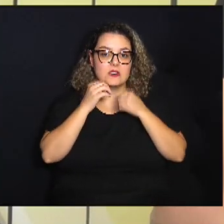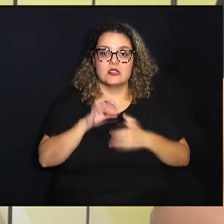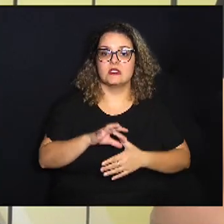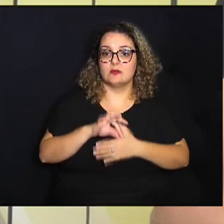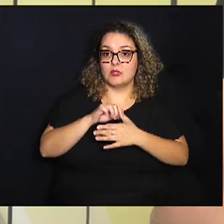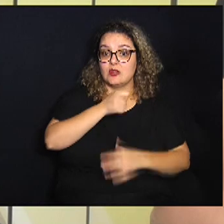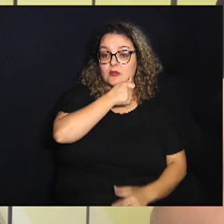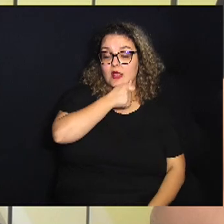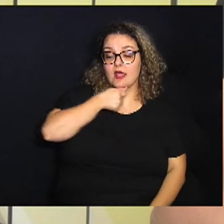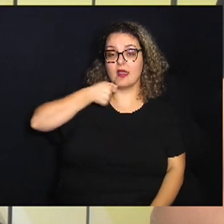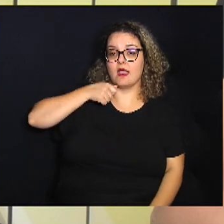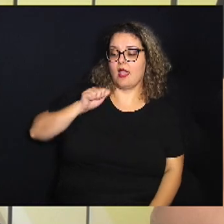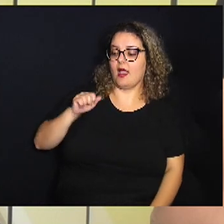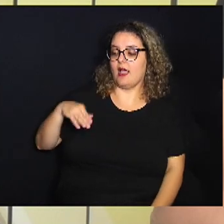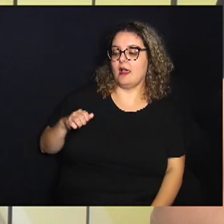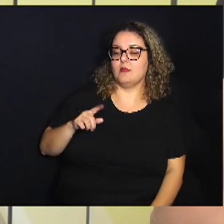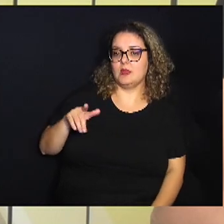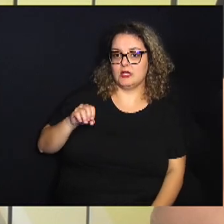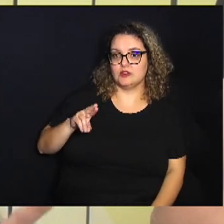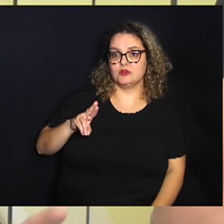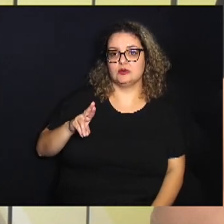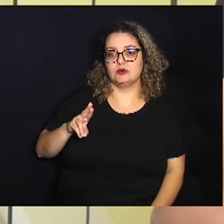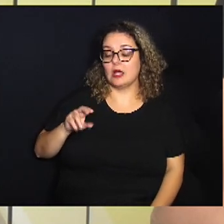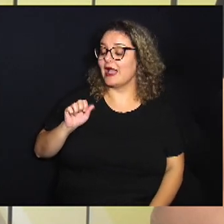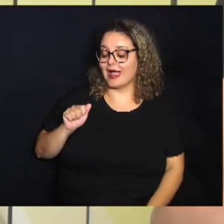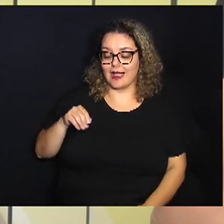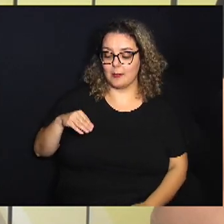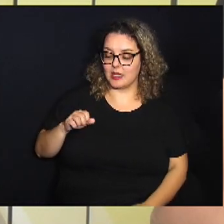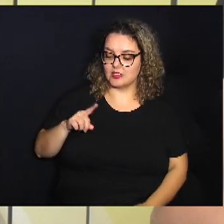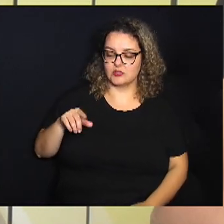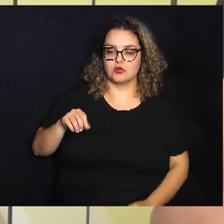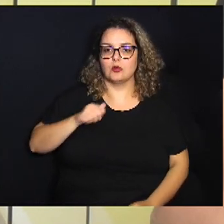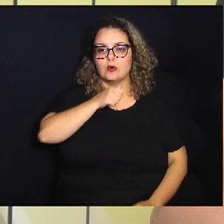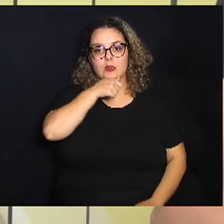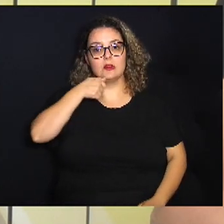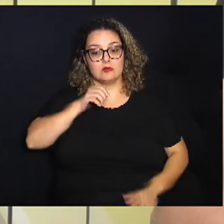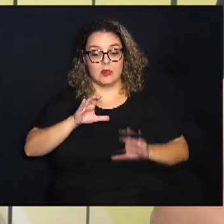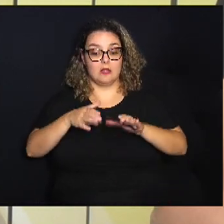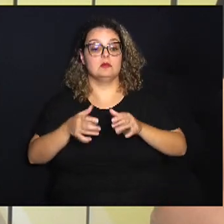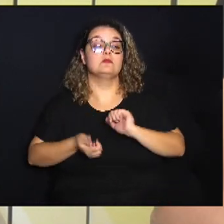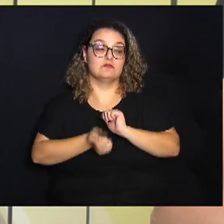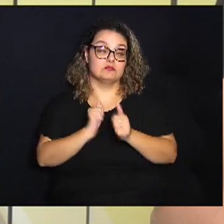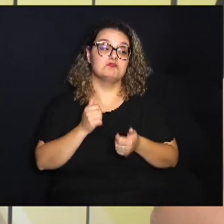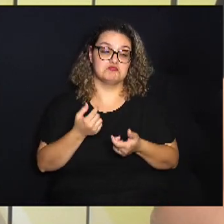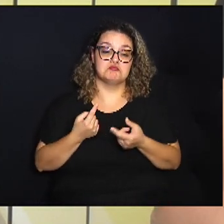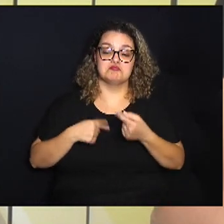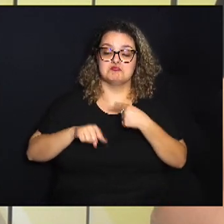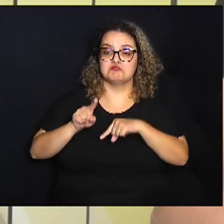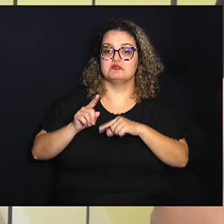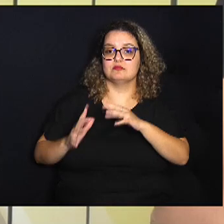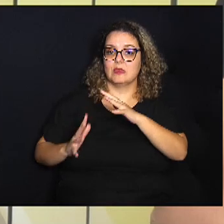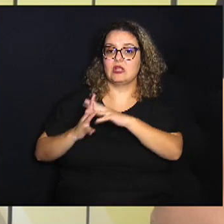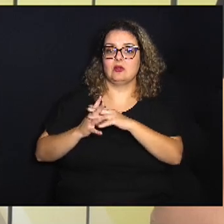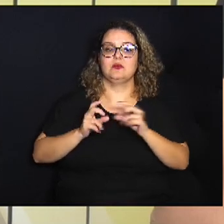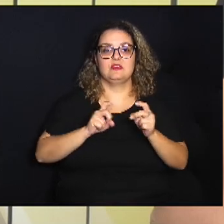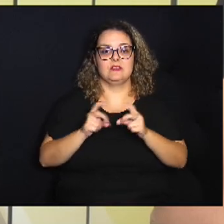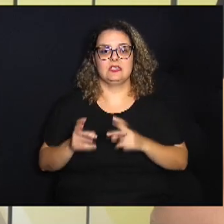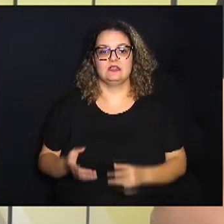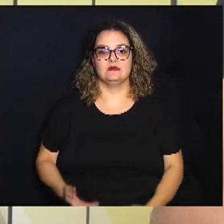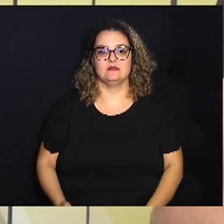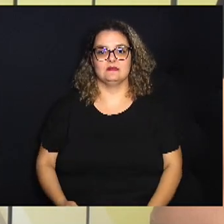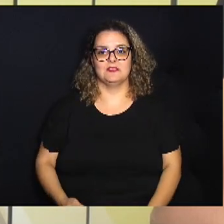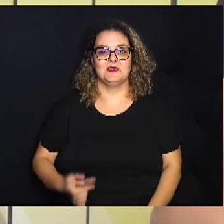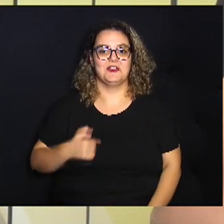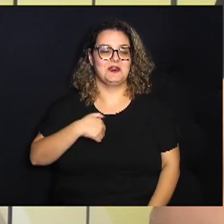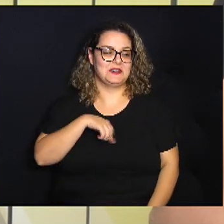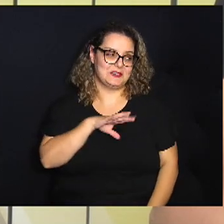na categoria de biografias esportivas e livros de esporte, né? Então foi uma agradável surpresa. Eu sei que o Gabriel gosta